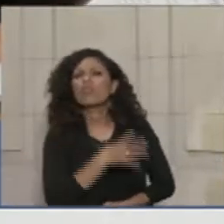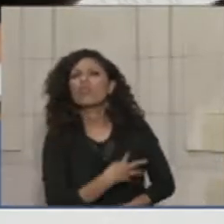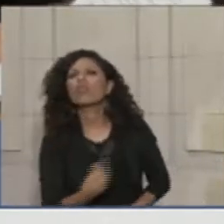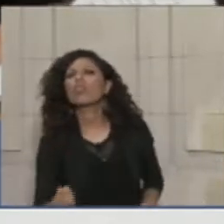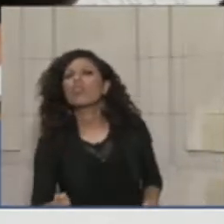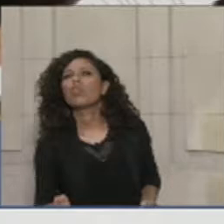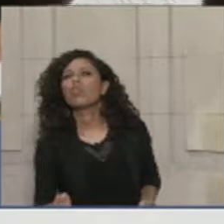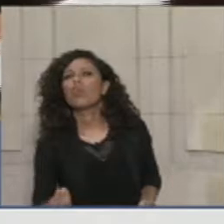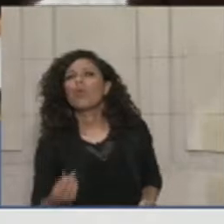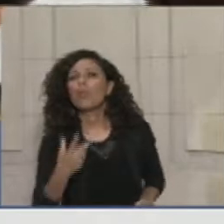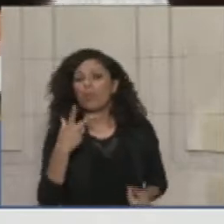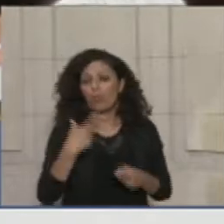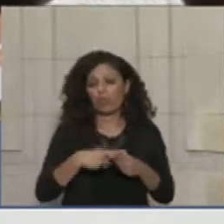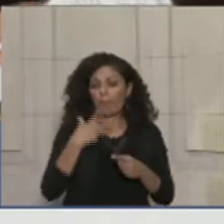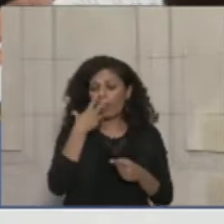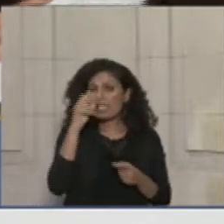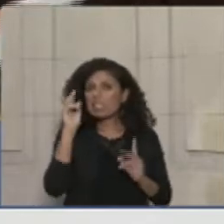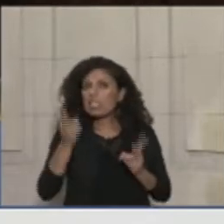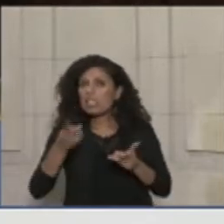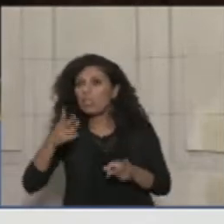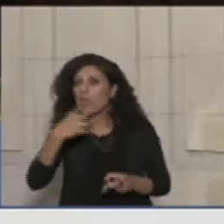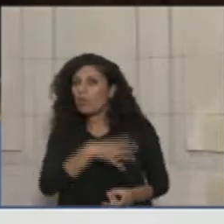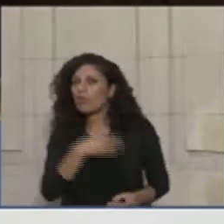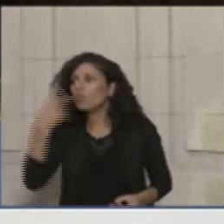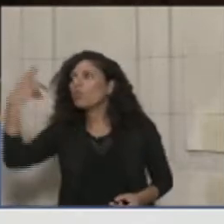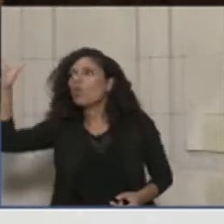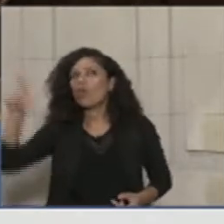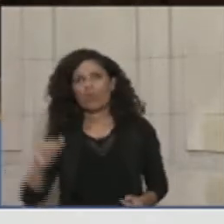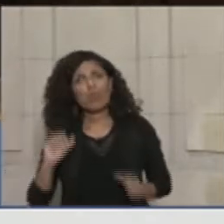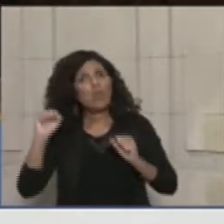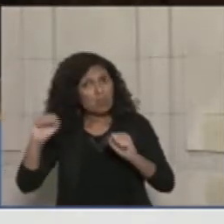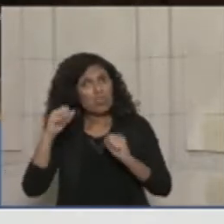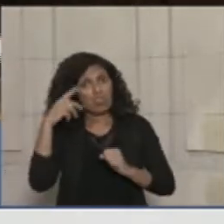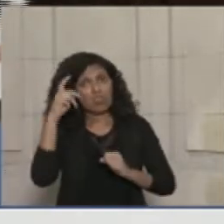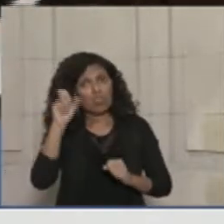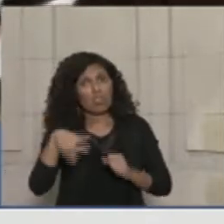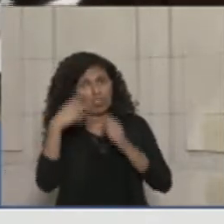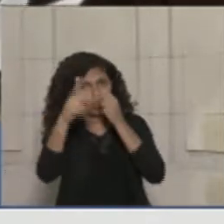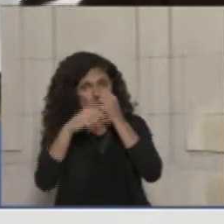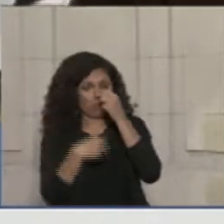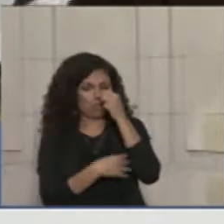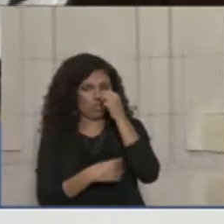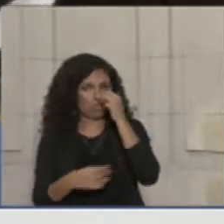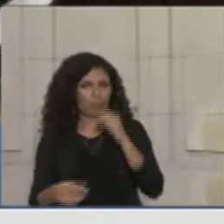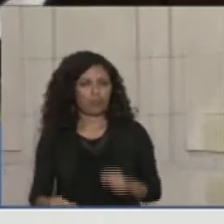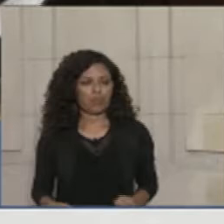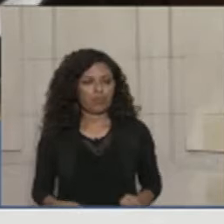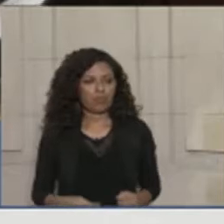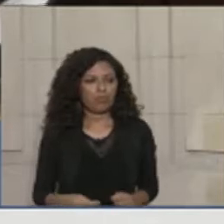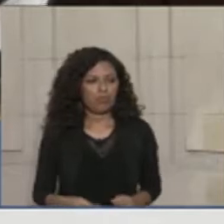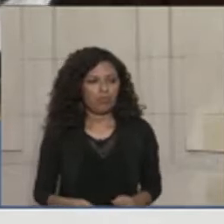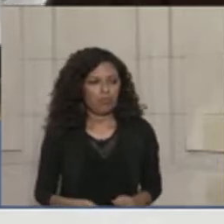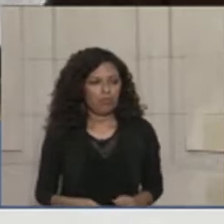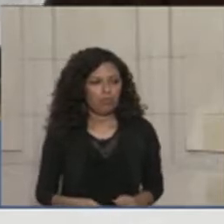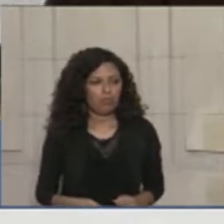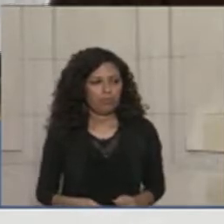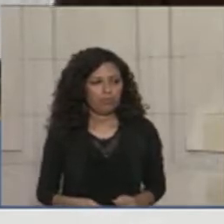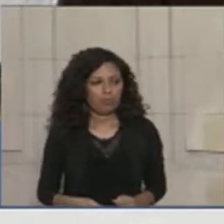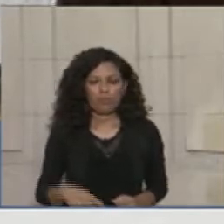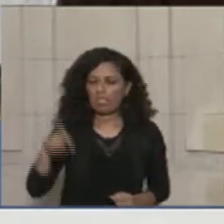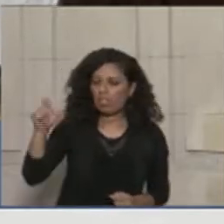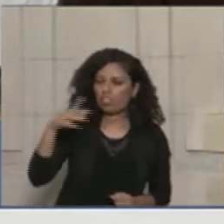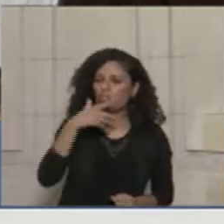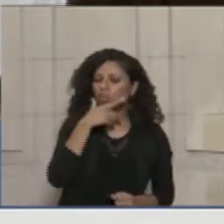que é sempre o filho do outro, mas pode sim ser o nosso filho. Afinal, não, é muito atual, foi Edson